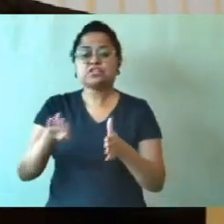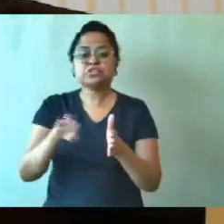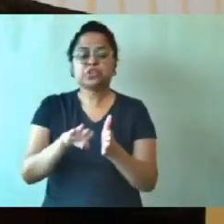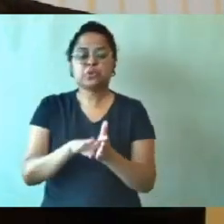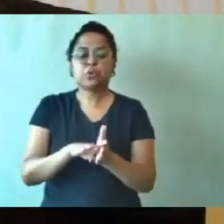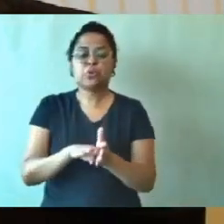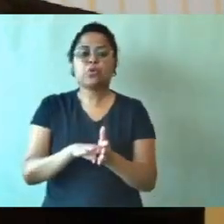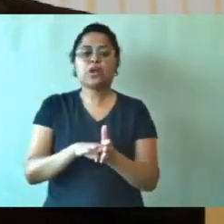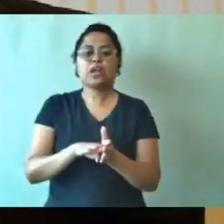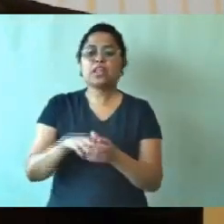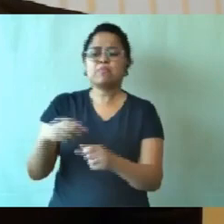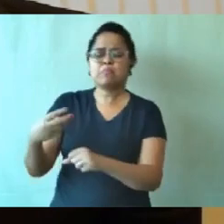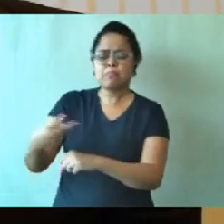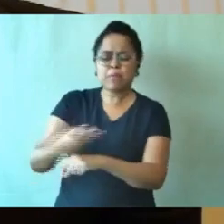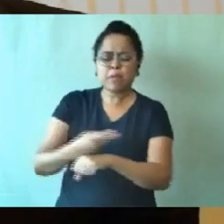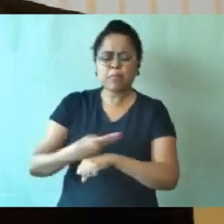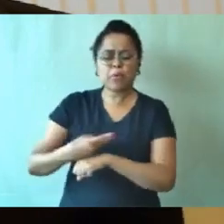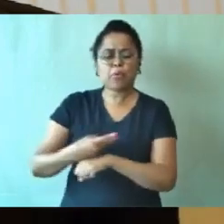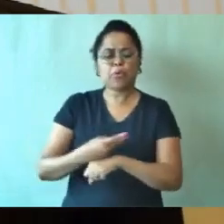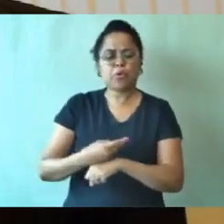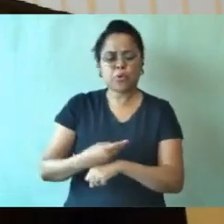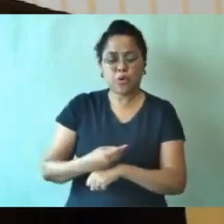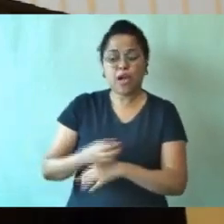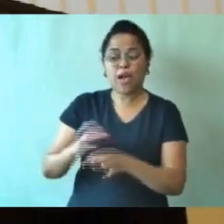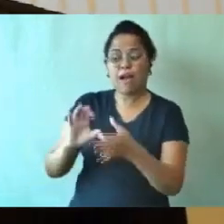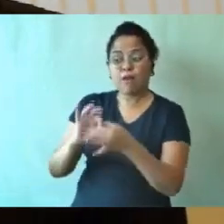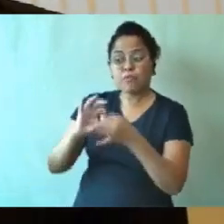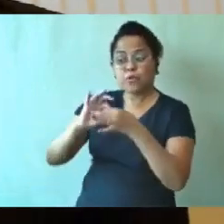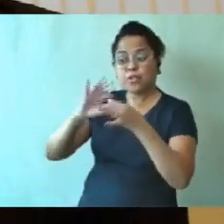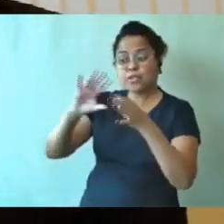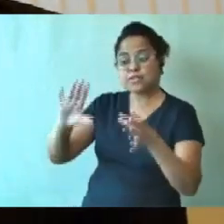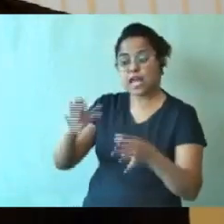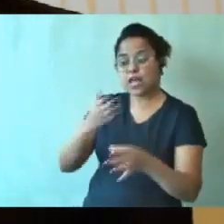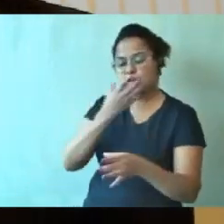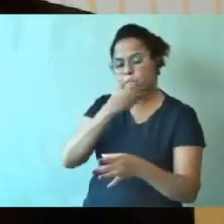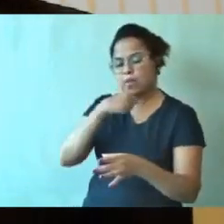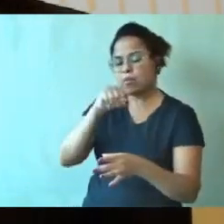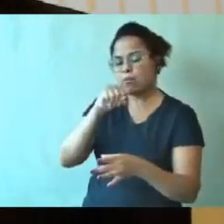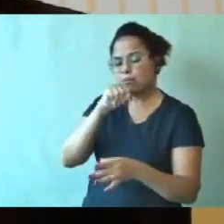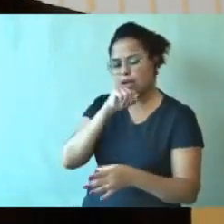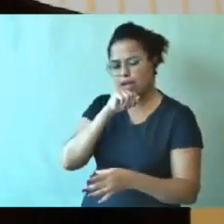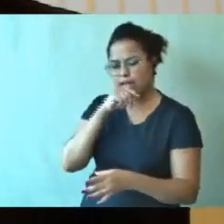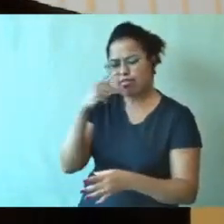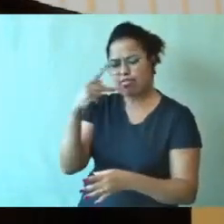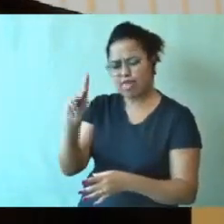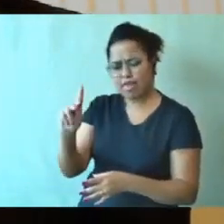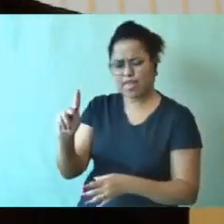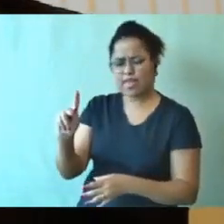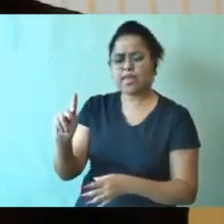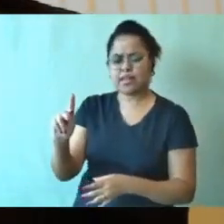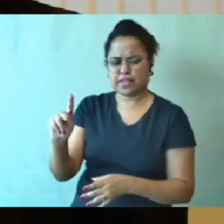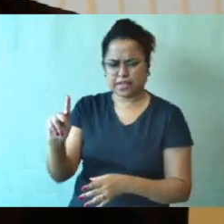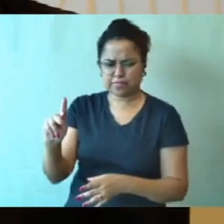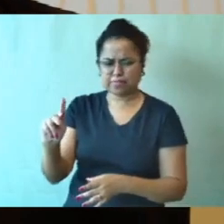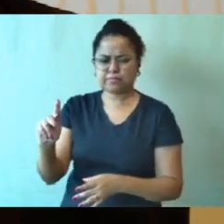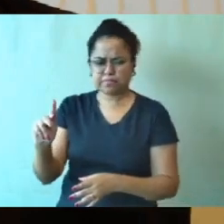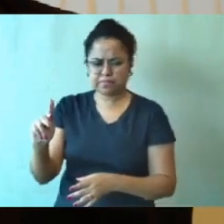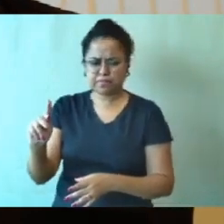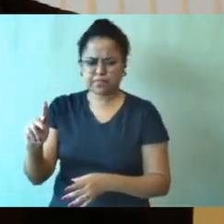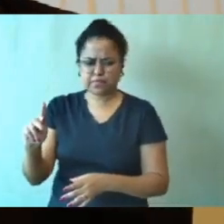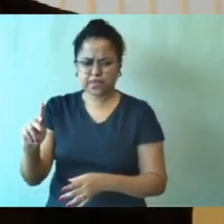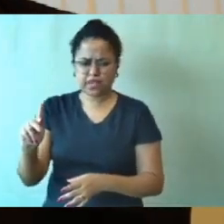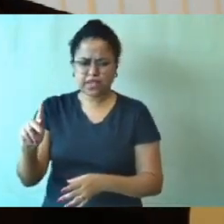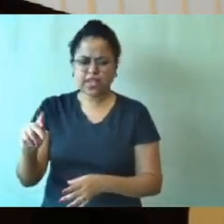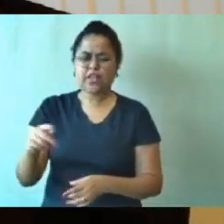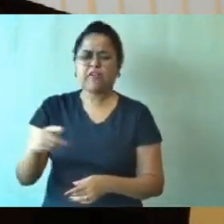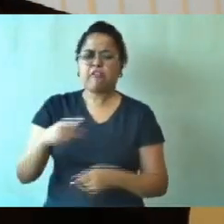me procurou, autorizado pelo pai dele, não sei se a empresa dele não é do grupo Transimão, com a delegação do pai dele, falando em